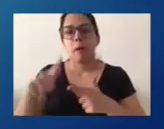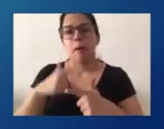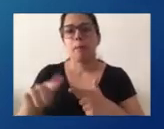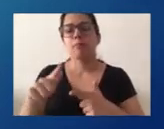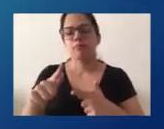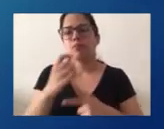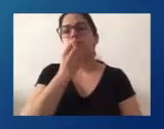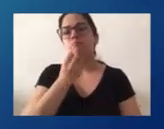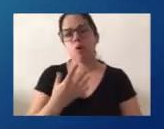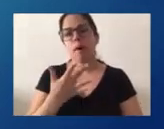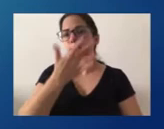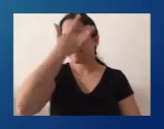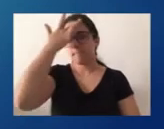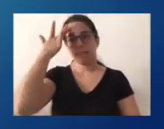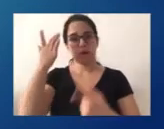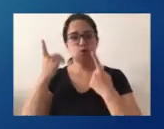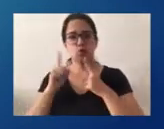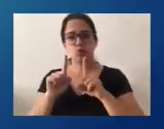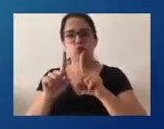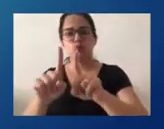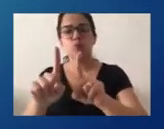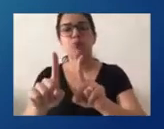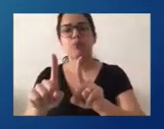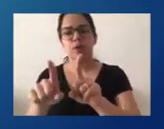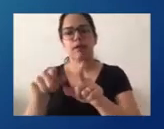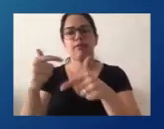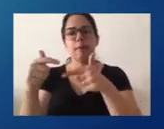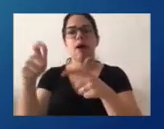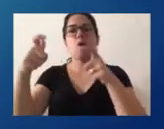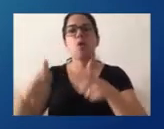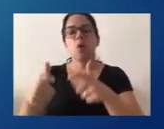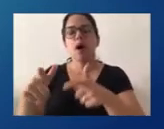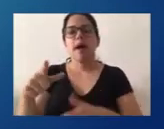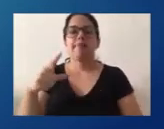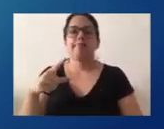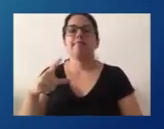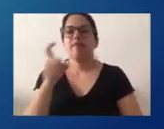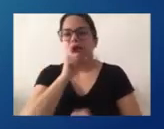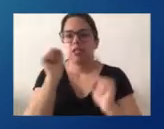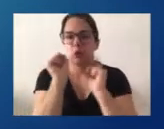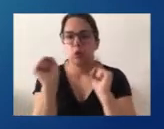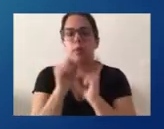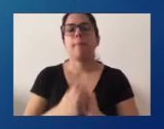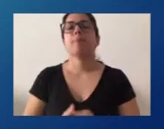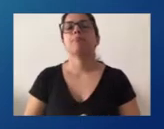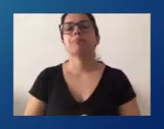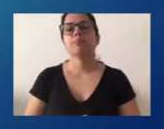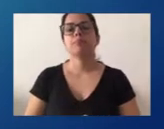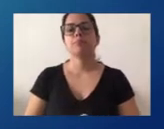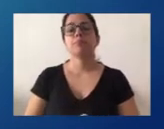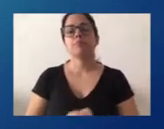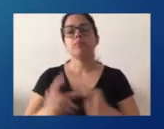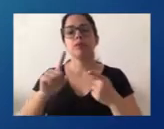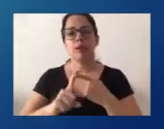sozinha. Então, isso aí é um padrão que é utilizado no trabalho em câmara fria, tá? Se evitar de entrar sozinho. E outro